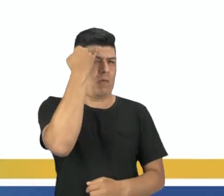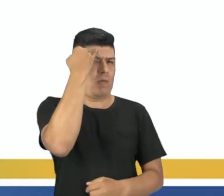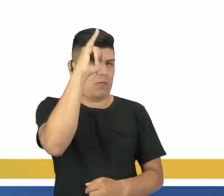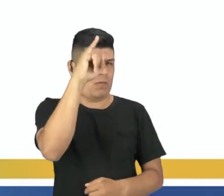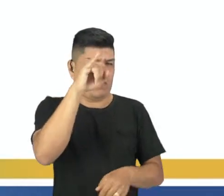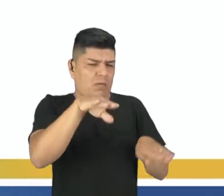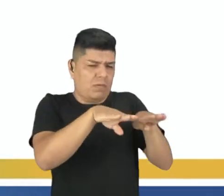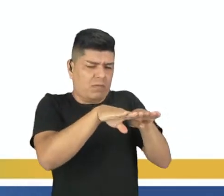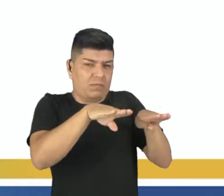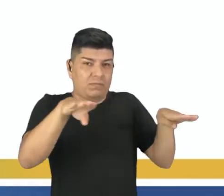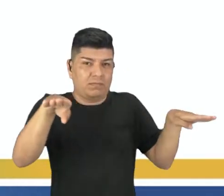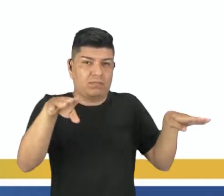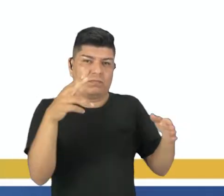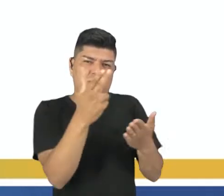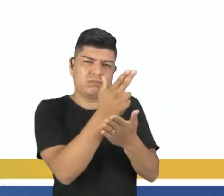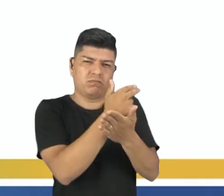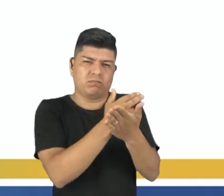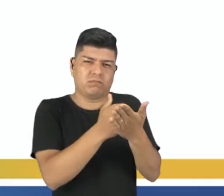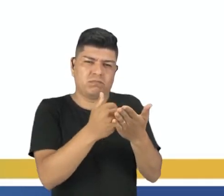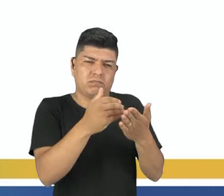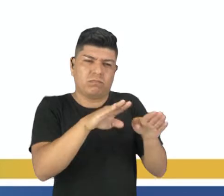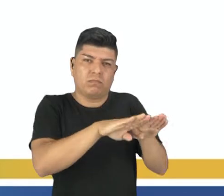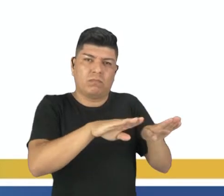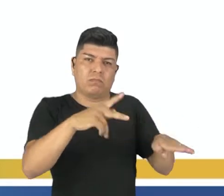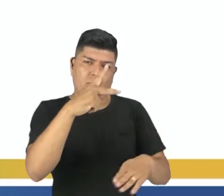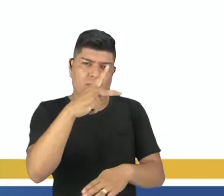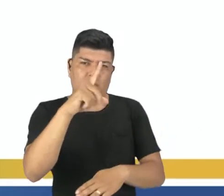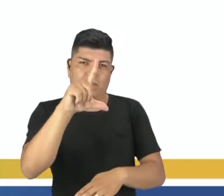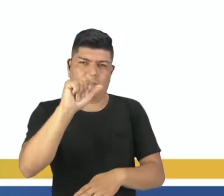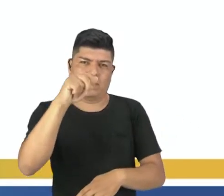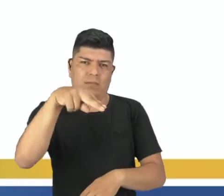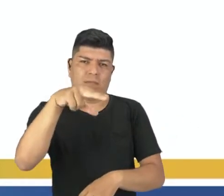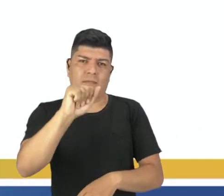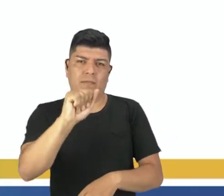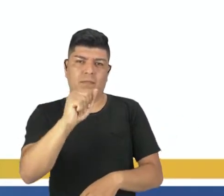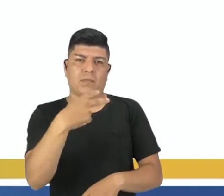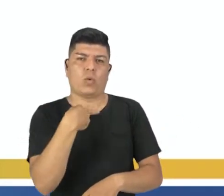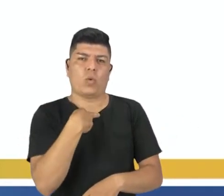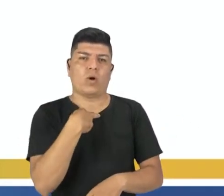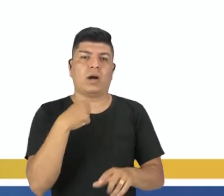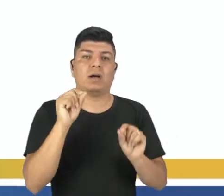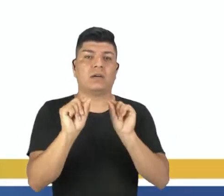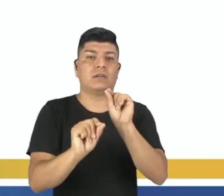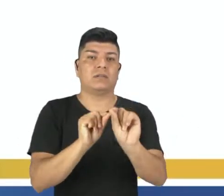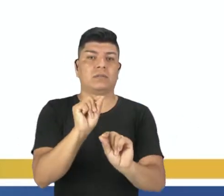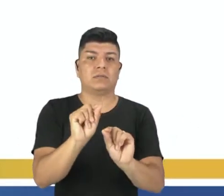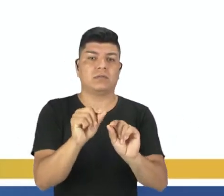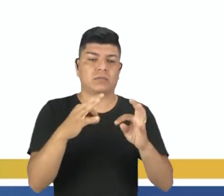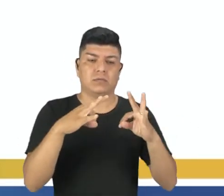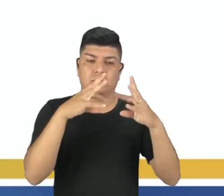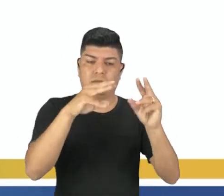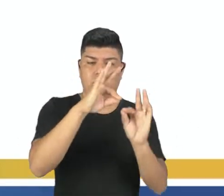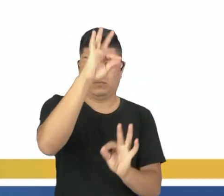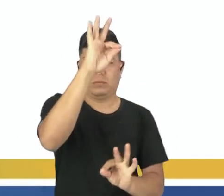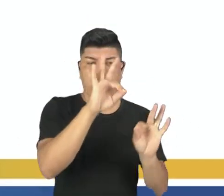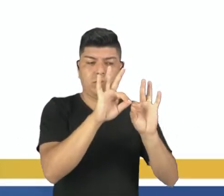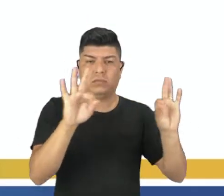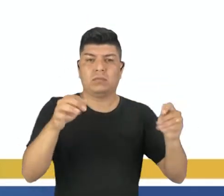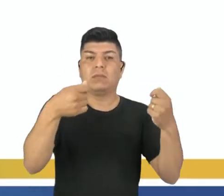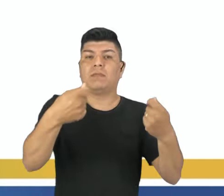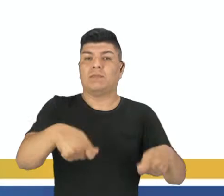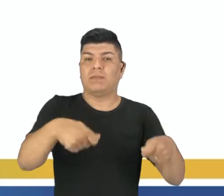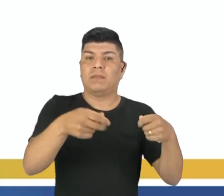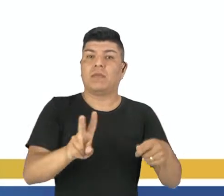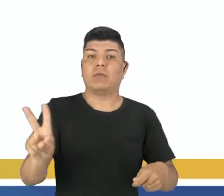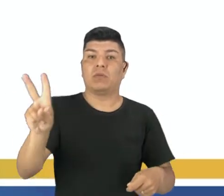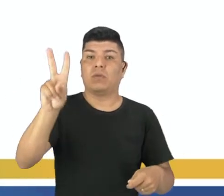área de uma figura plana né está associada a uma medida de ocupação Então como toda medida nós precisamos